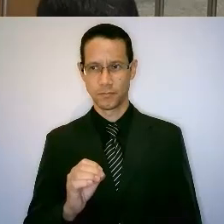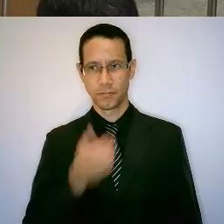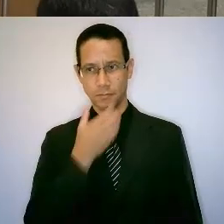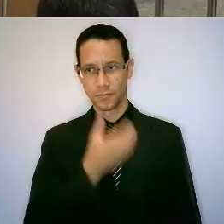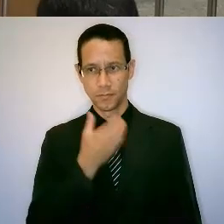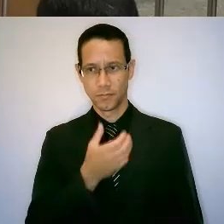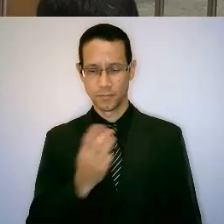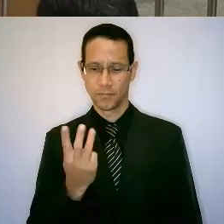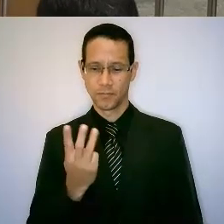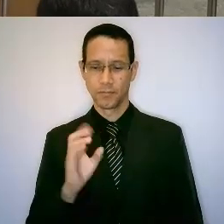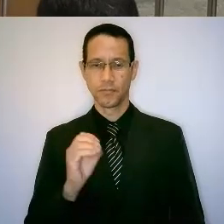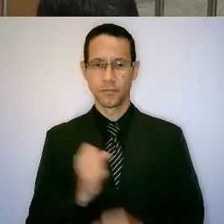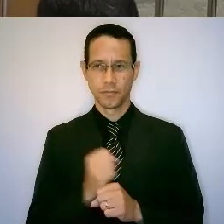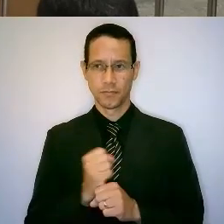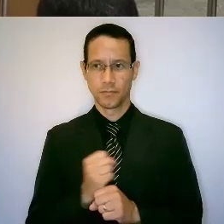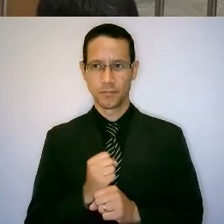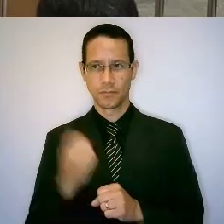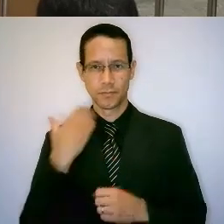30 anos